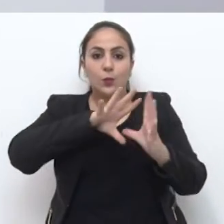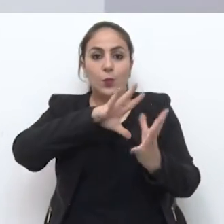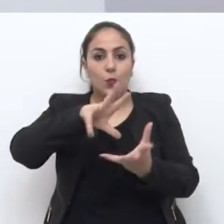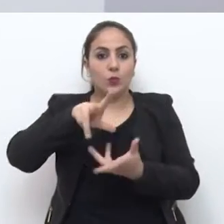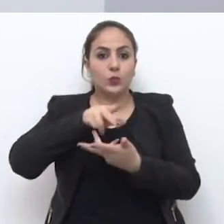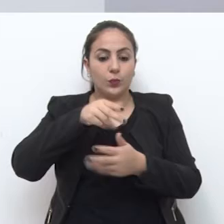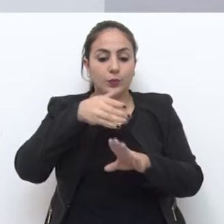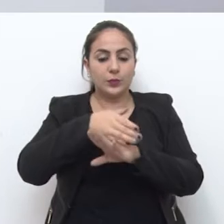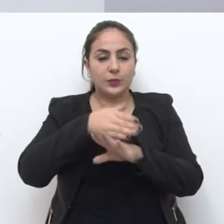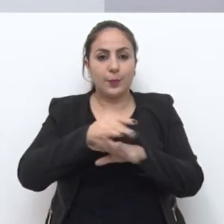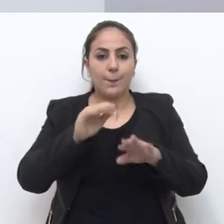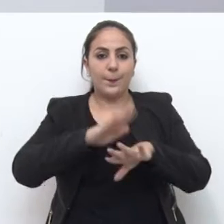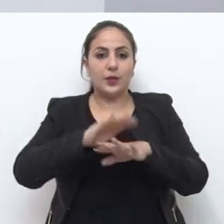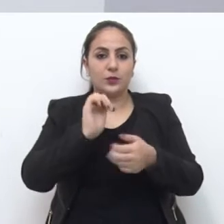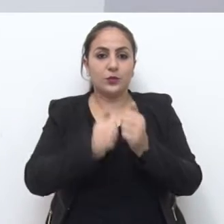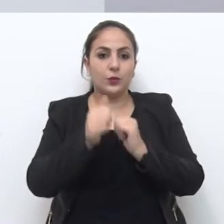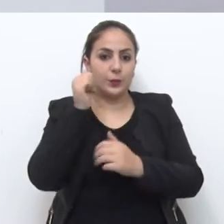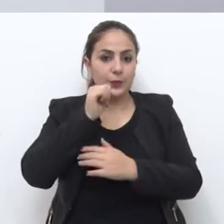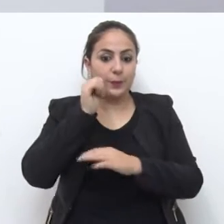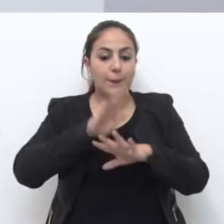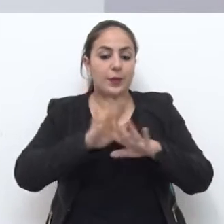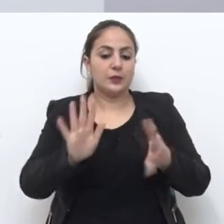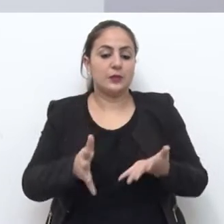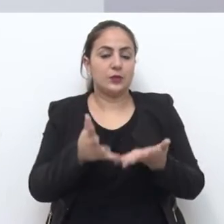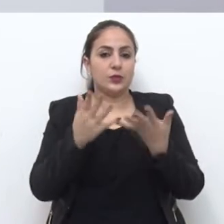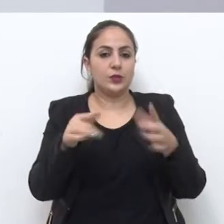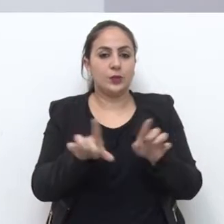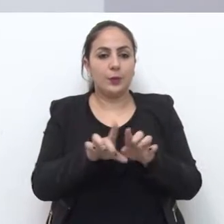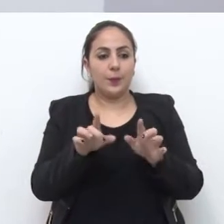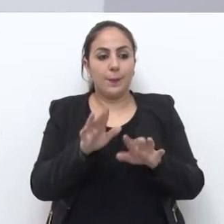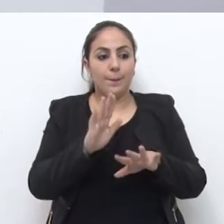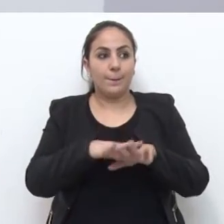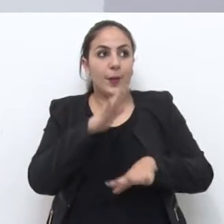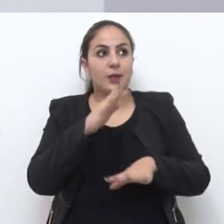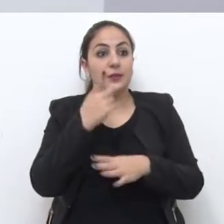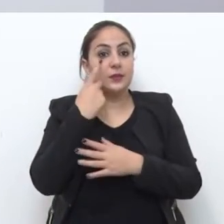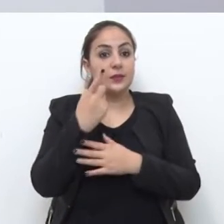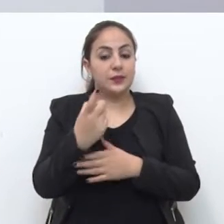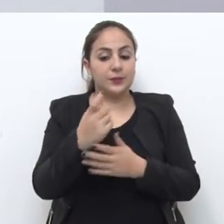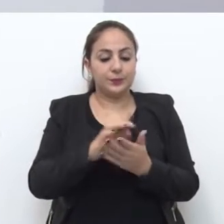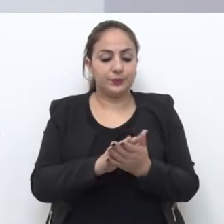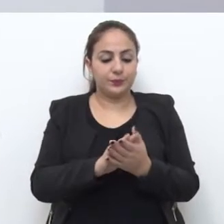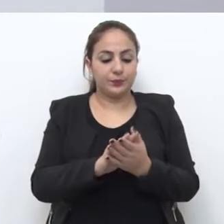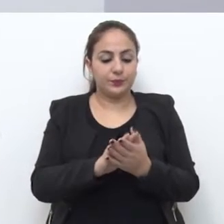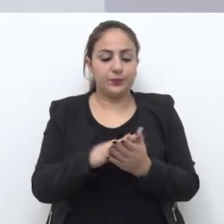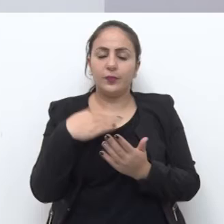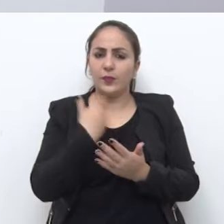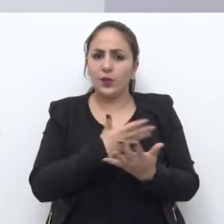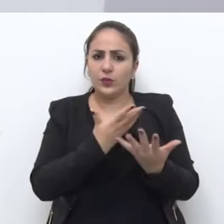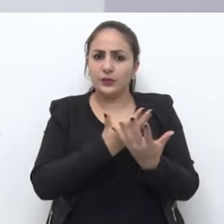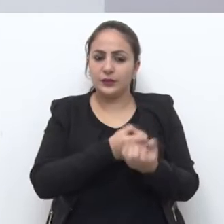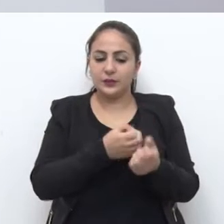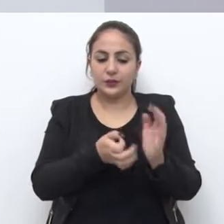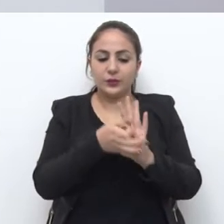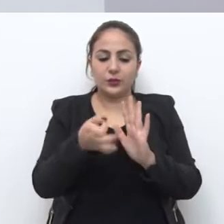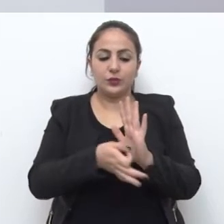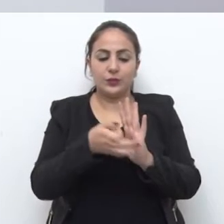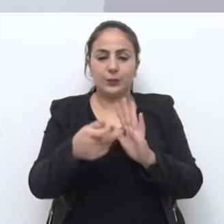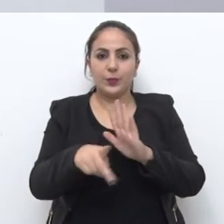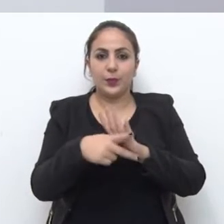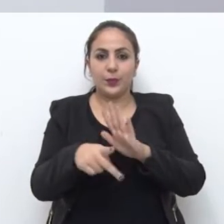mundial do futebol feminino ter cada vez mais incentivo e ser cada vez mais motivado. E nós aceitamos essa